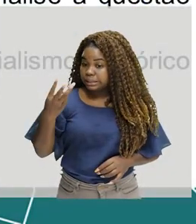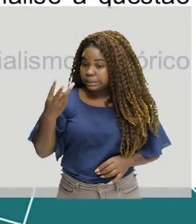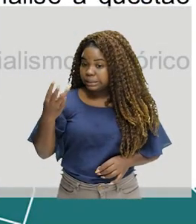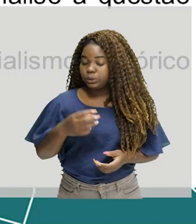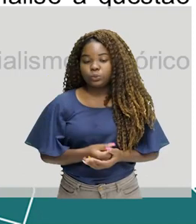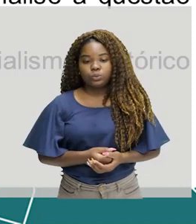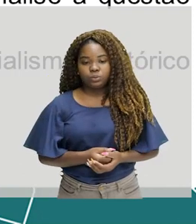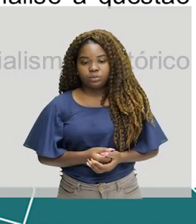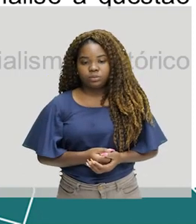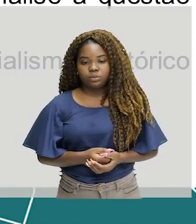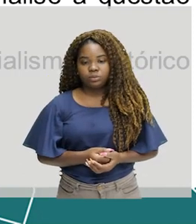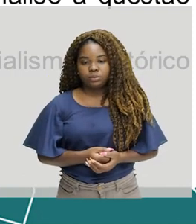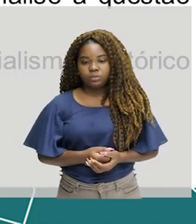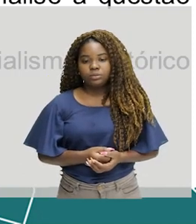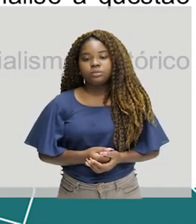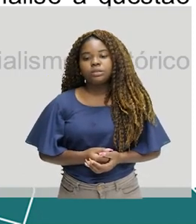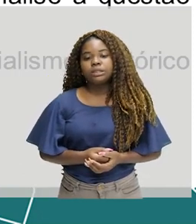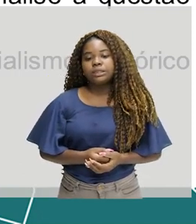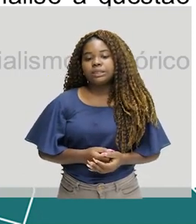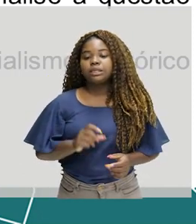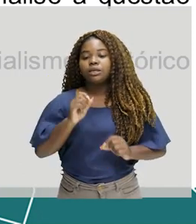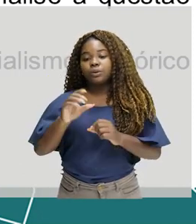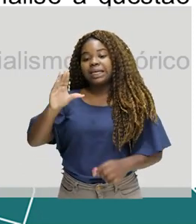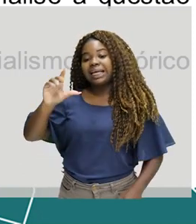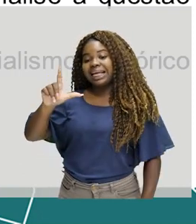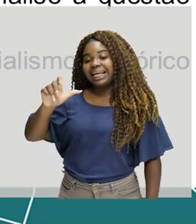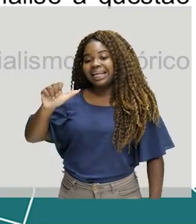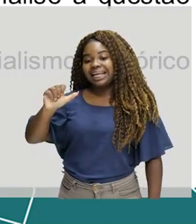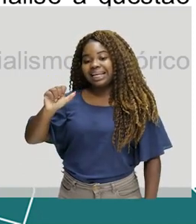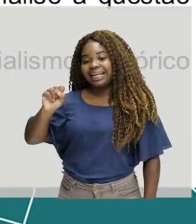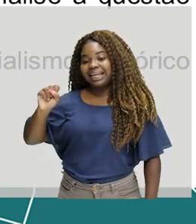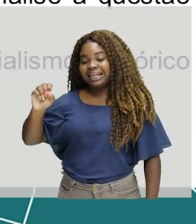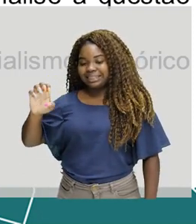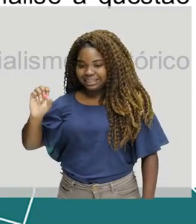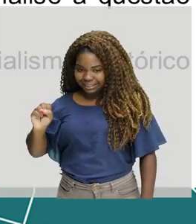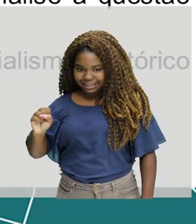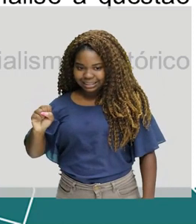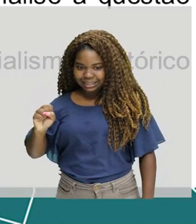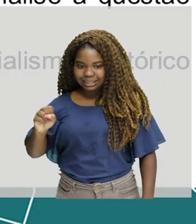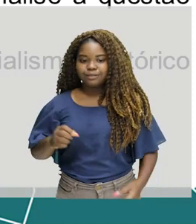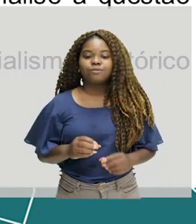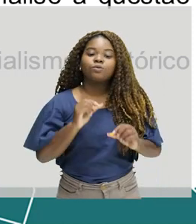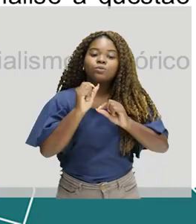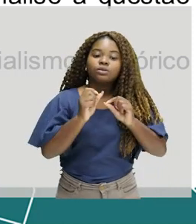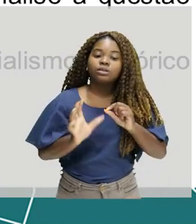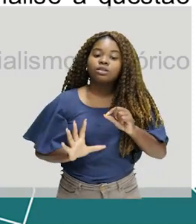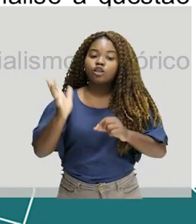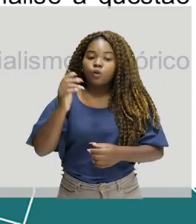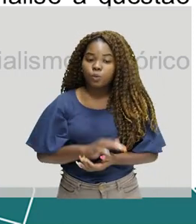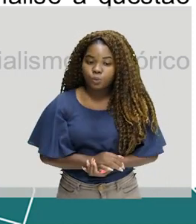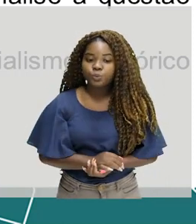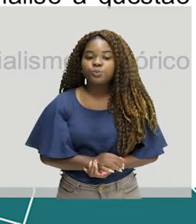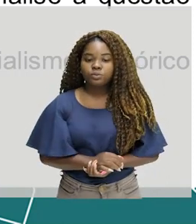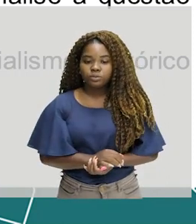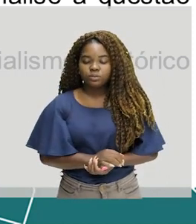aula estratificação por classes beleza as classes sociais